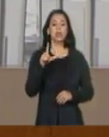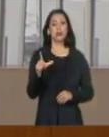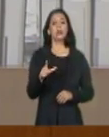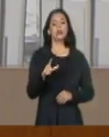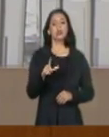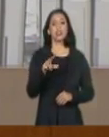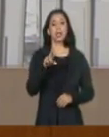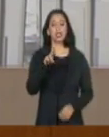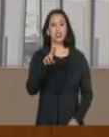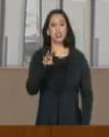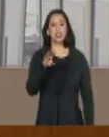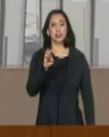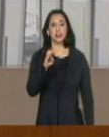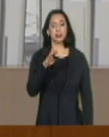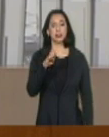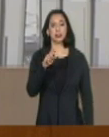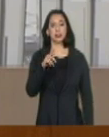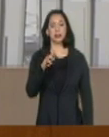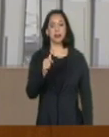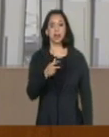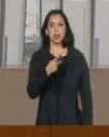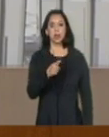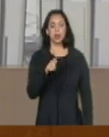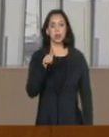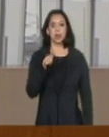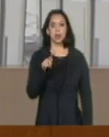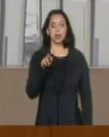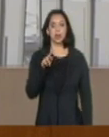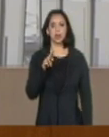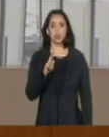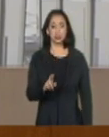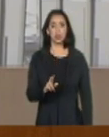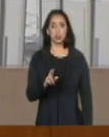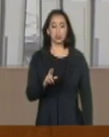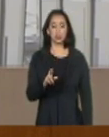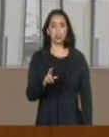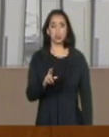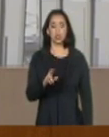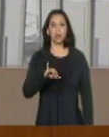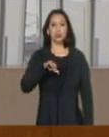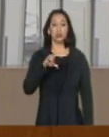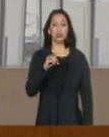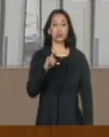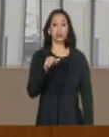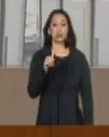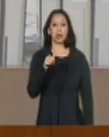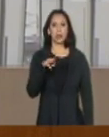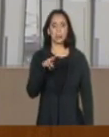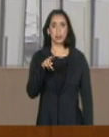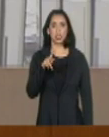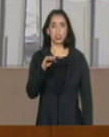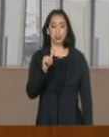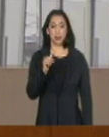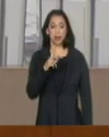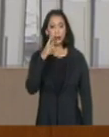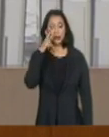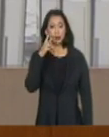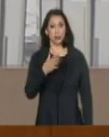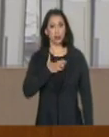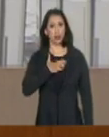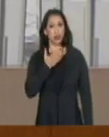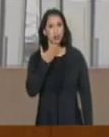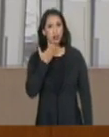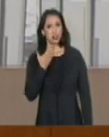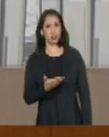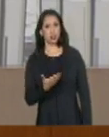descobri, estava presente o Procurador-Geral da Fazenda Nacional, Dr. José Levi do Amaral, em que ele mesmo ficou estarrecido quando